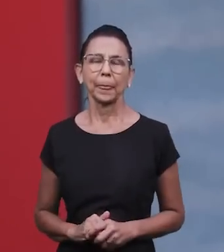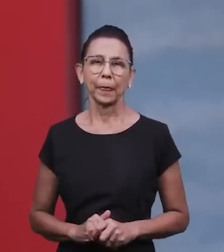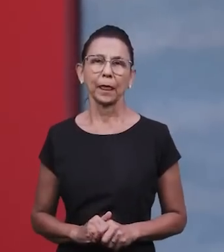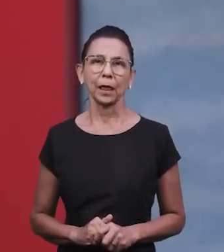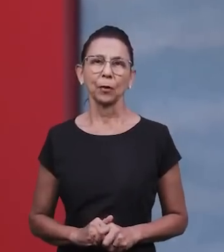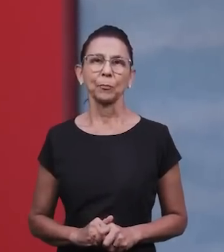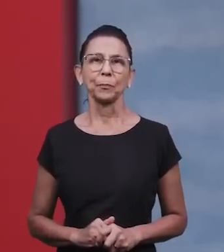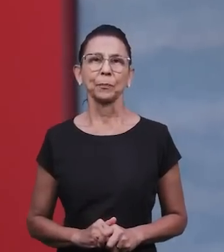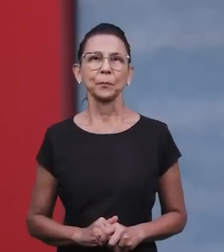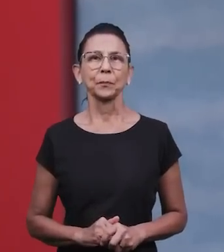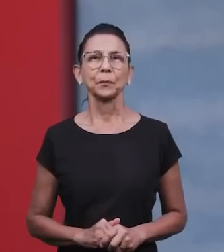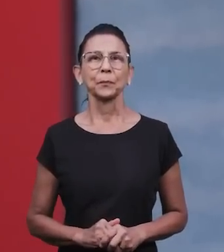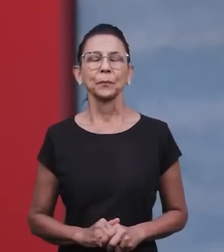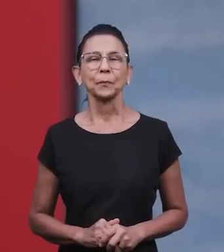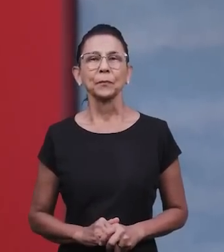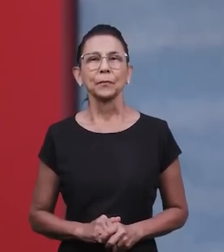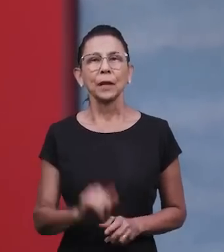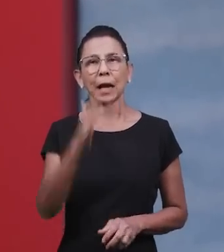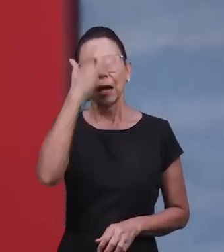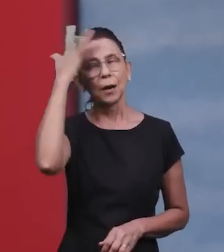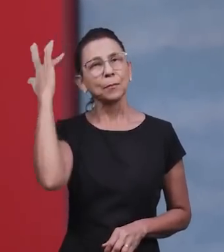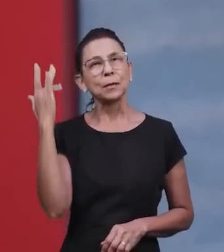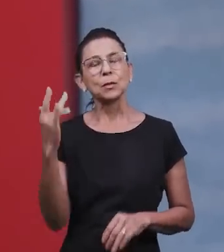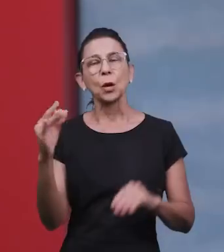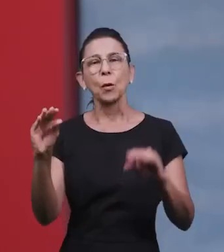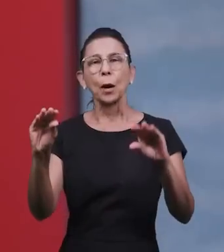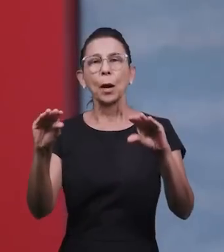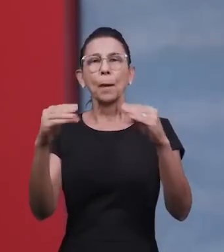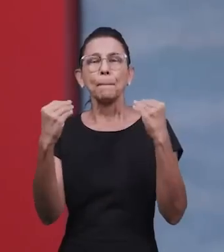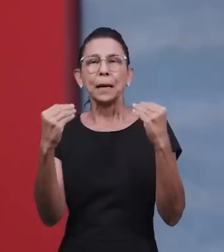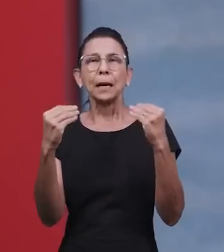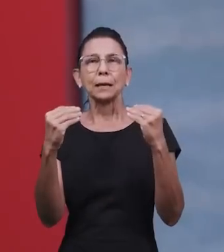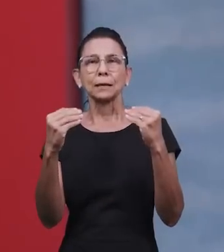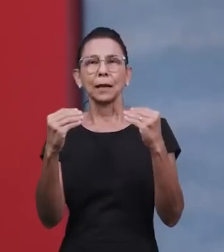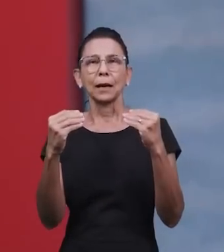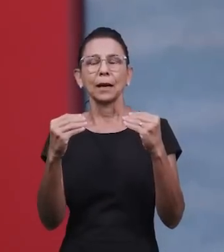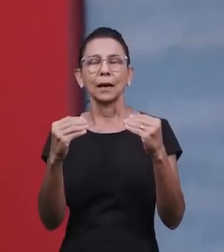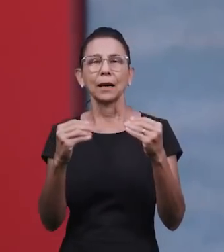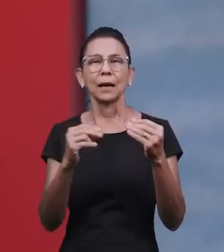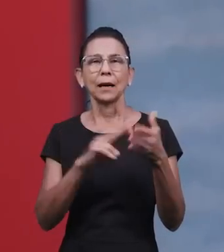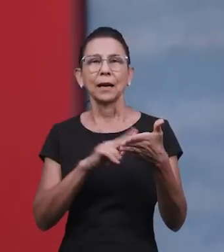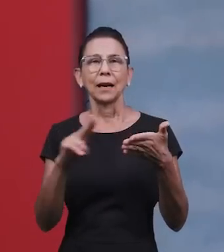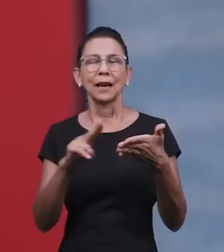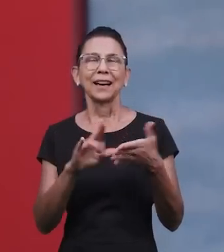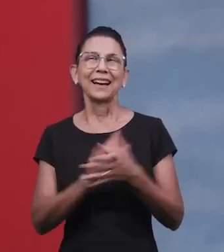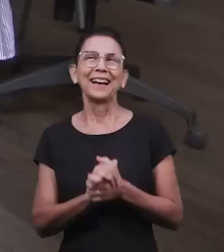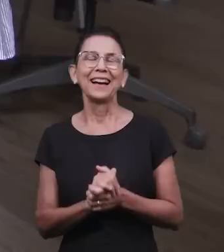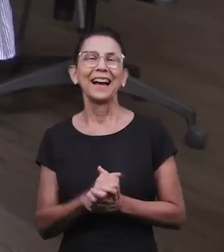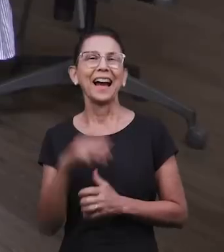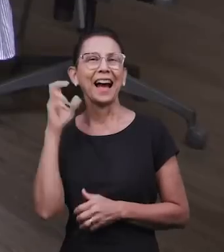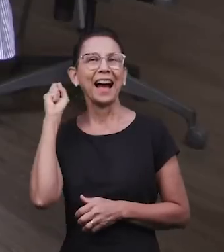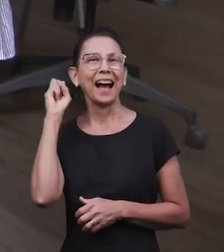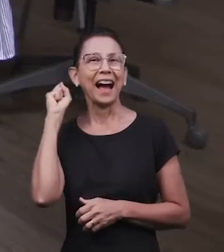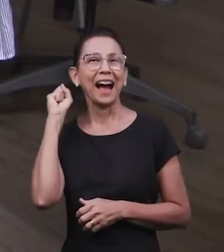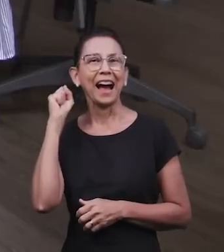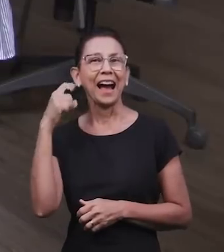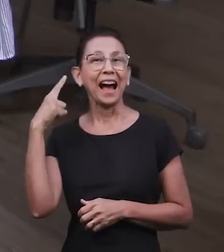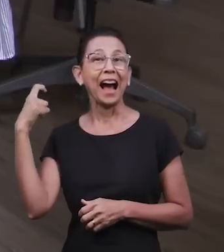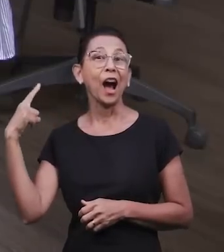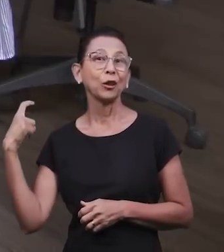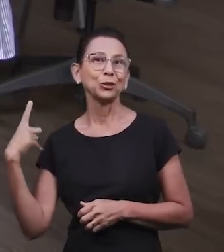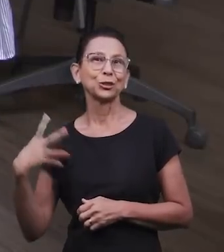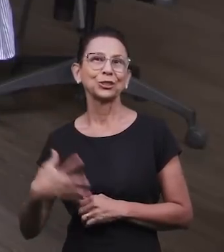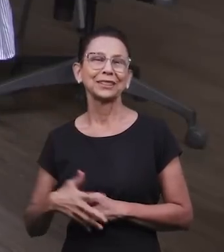não pensou antes de mandar áudio pra gente. Ela manda um áudio assim, ô Paulo Vitor, sabe o que é? Tava pensando aqui, e aí você vai pegar no